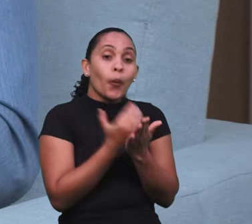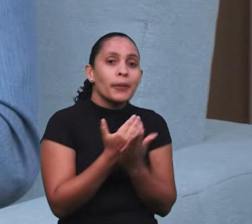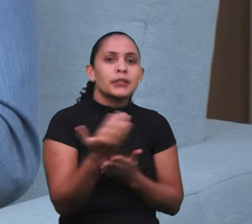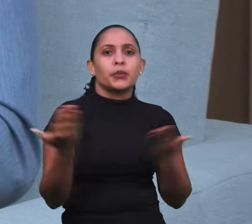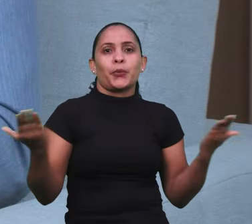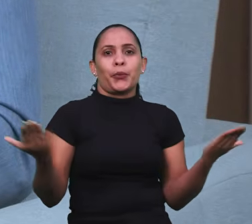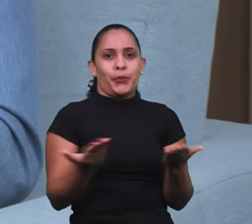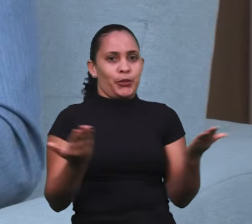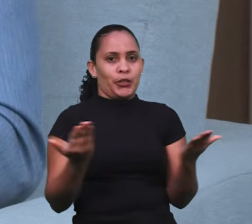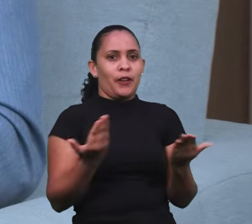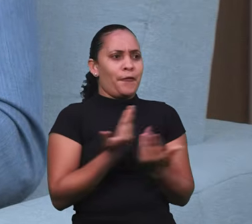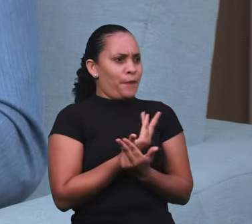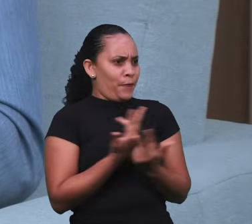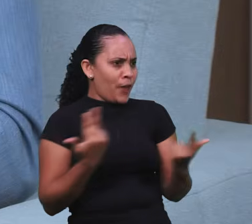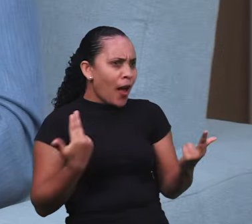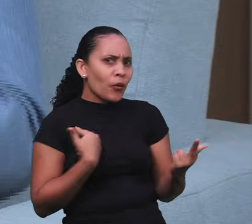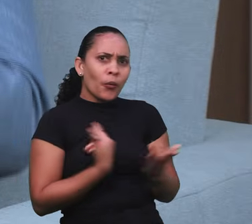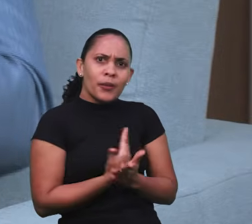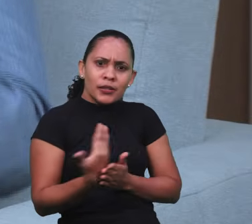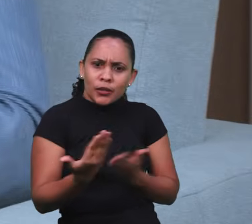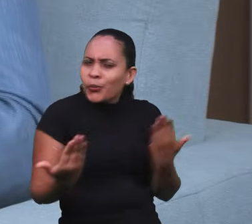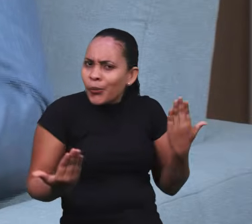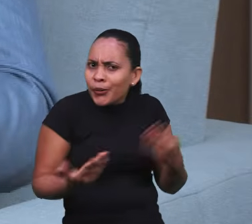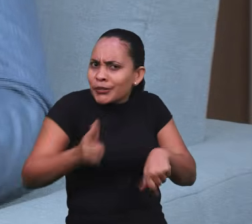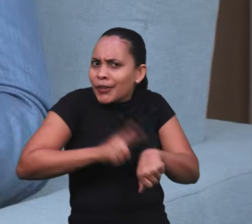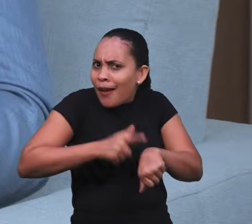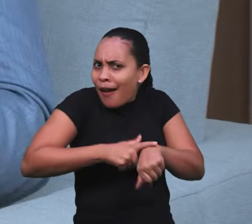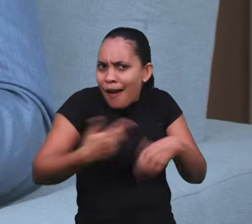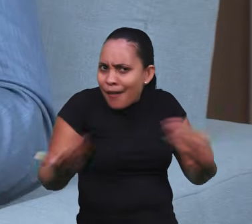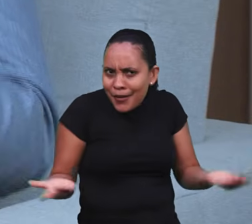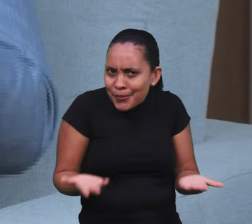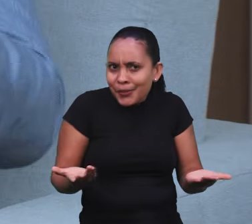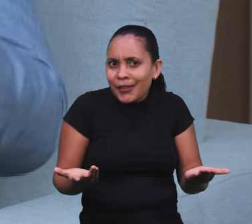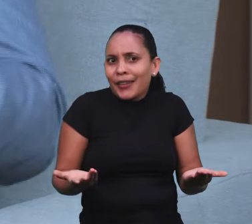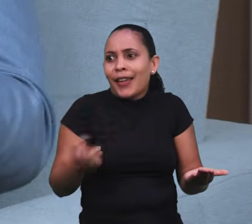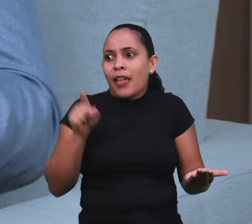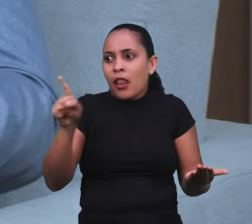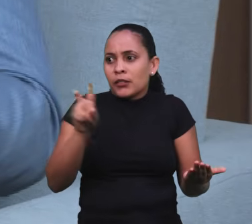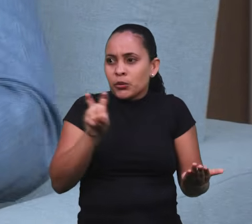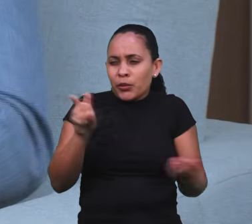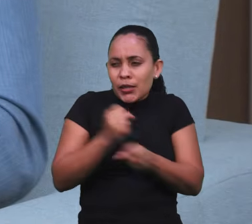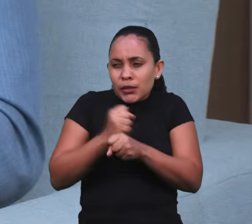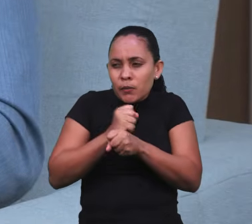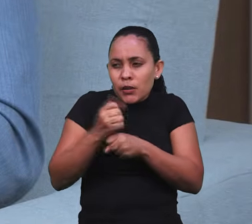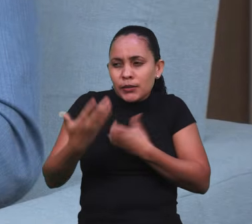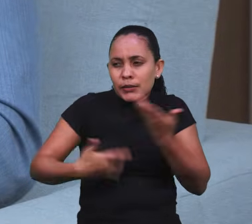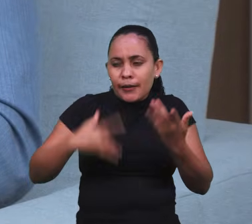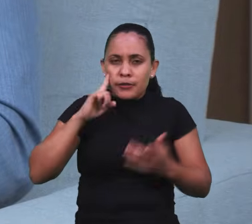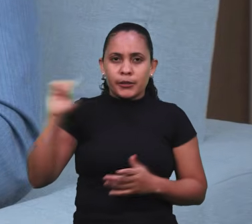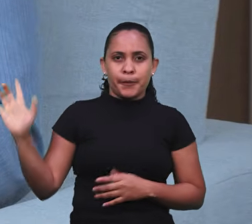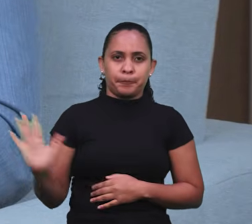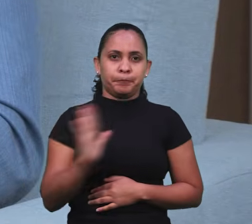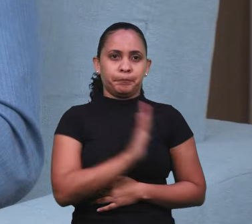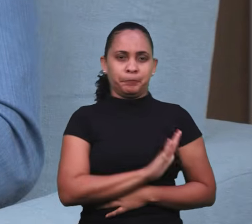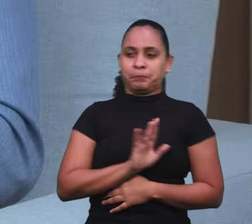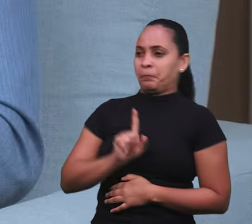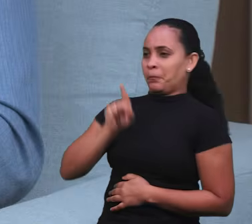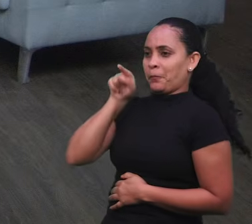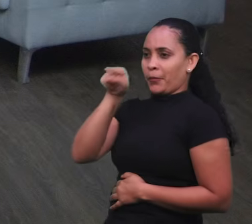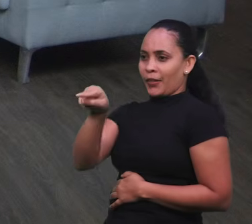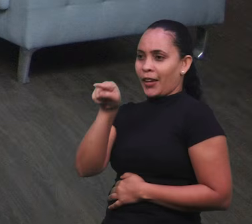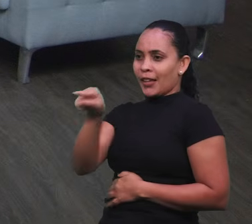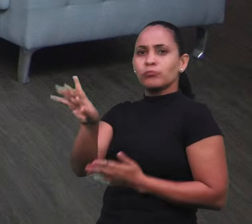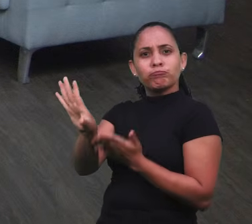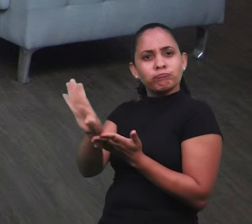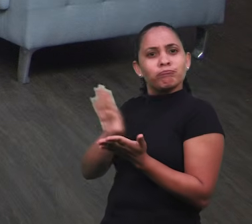que está começando hoje? Porque tem muitos que estão começando hoje, há pouco tempo, e ela está há 55 anos servindo ao Senhor. Ela